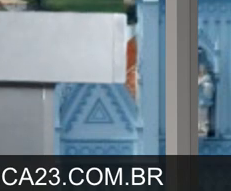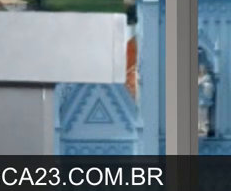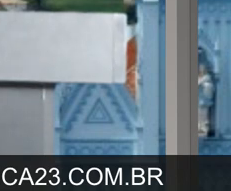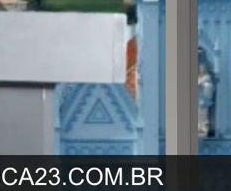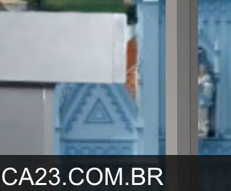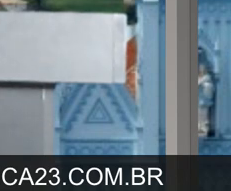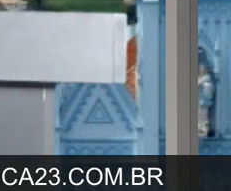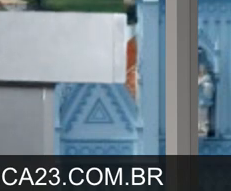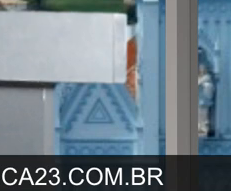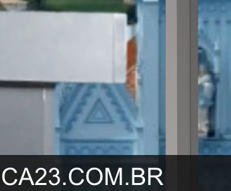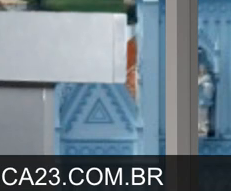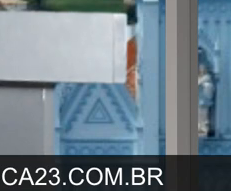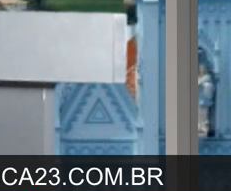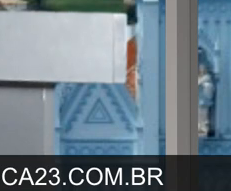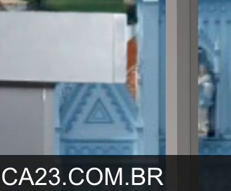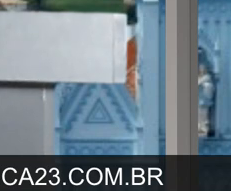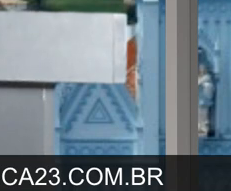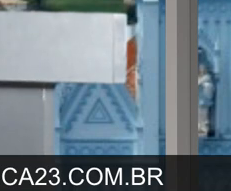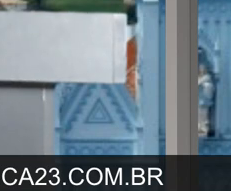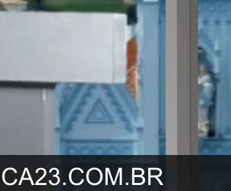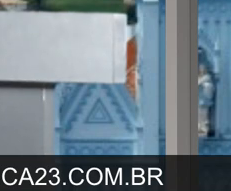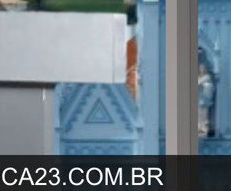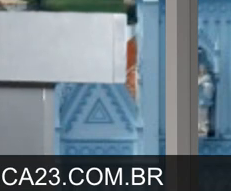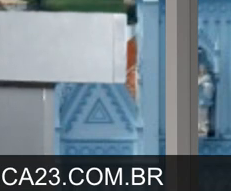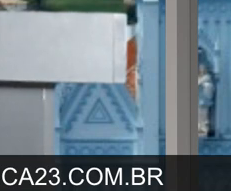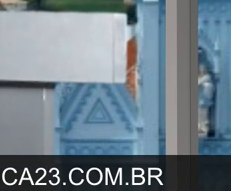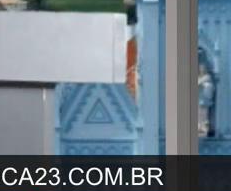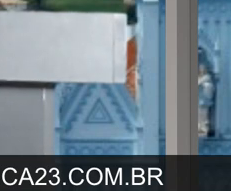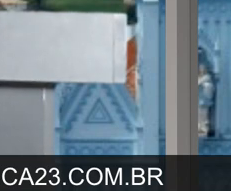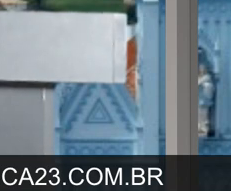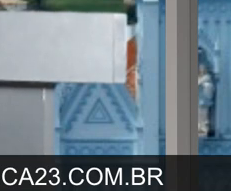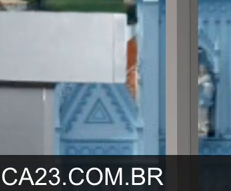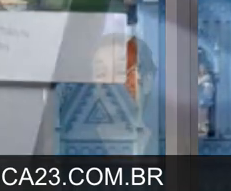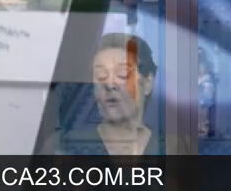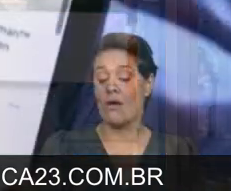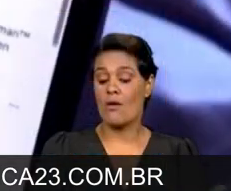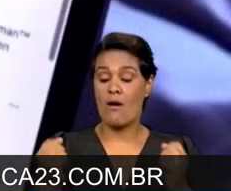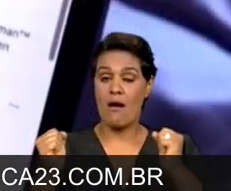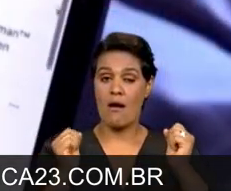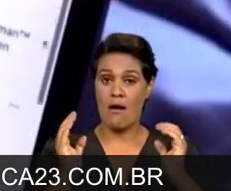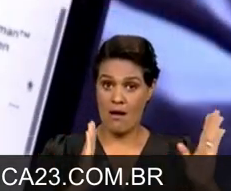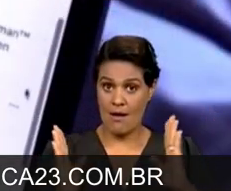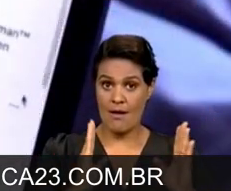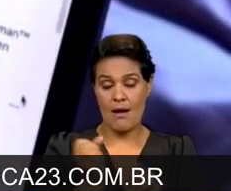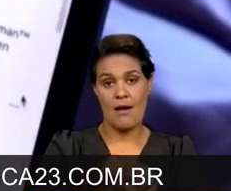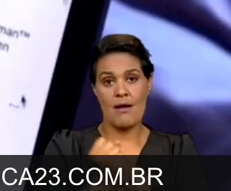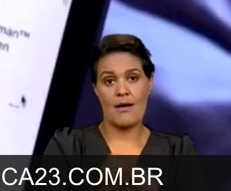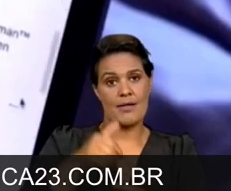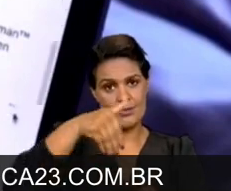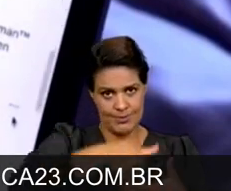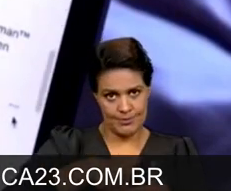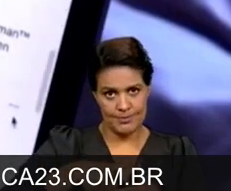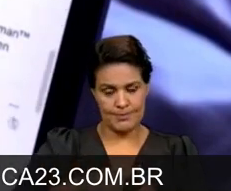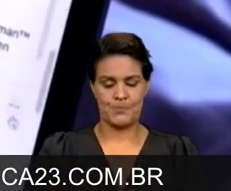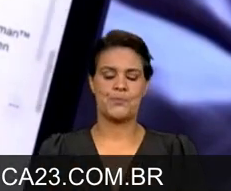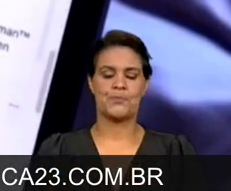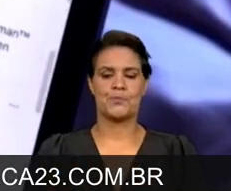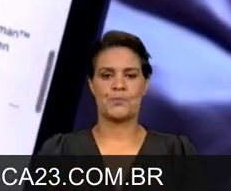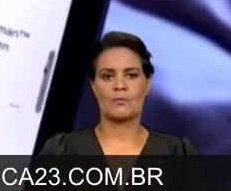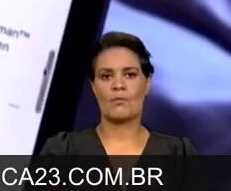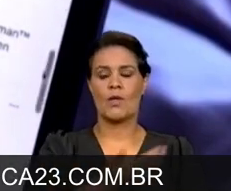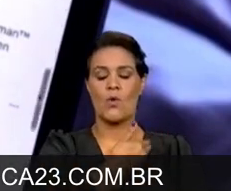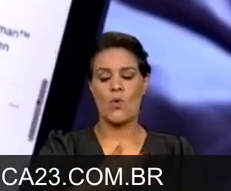a internet, principalmente o uso das redes sociais. Vamos entender. Segundo o governo, a criação de regras